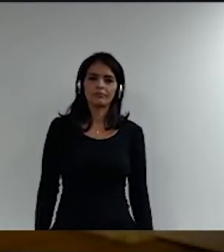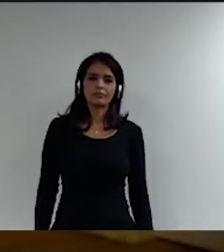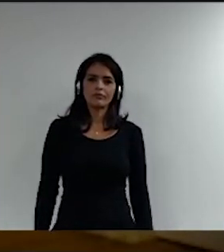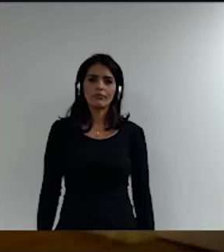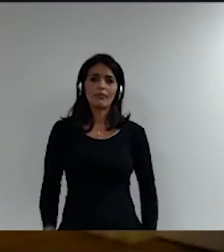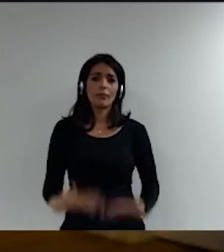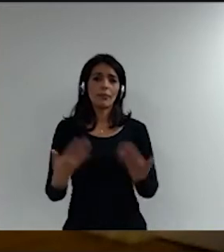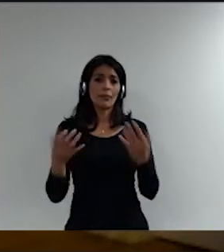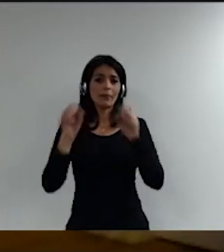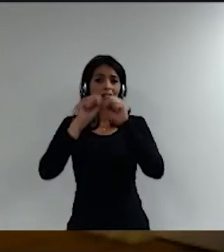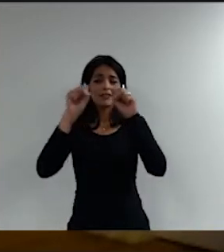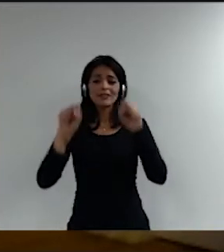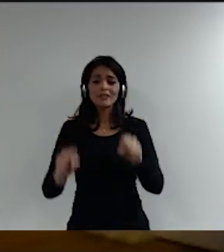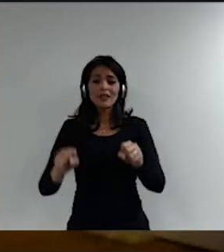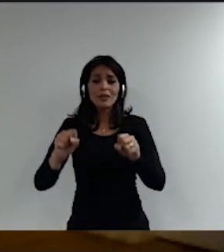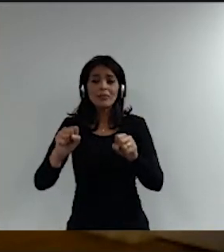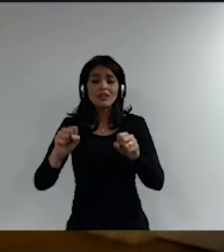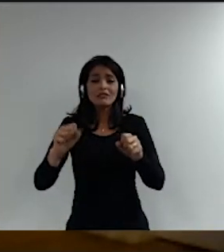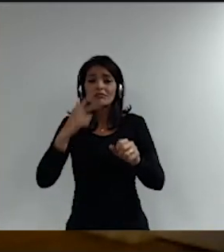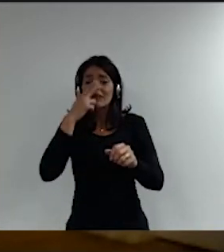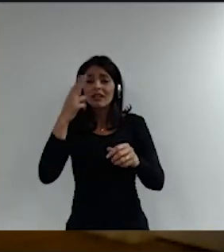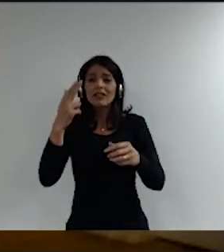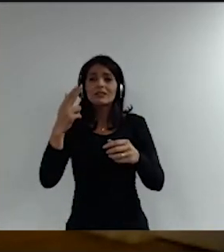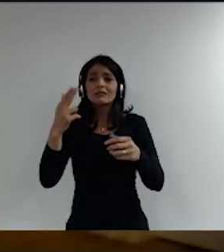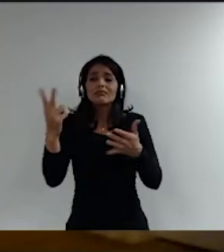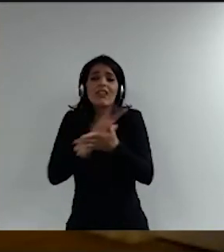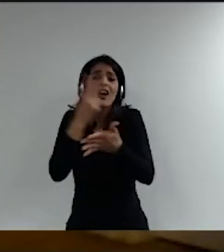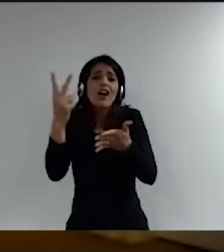É um sistema que está equivocado.